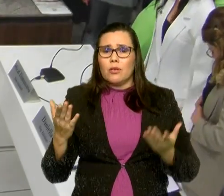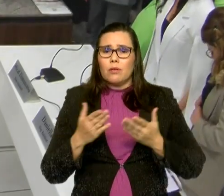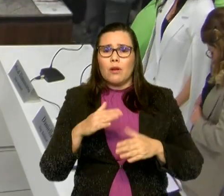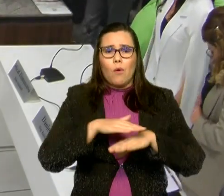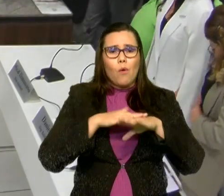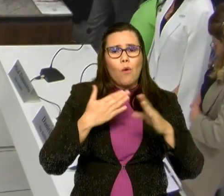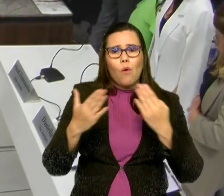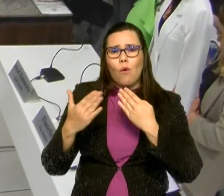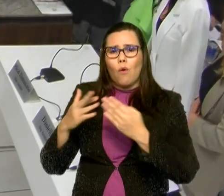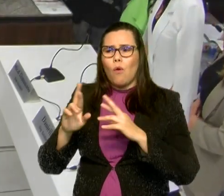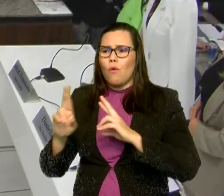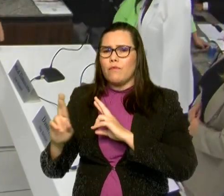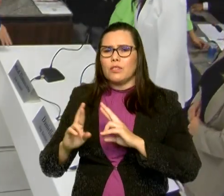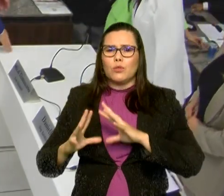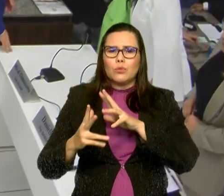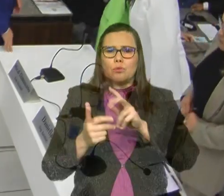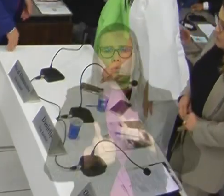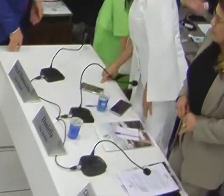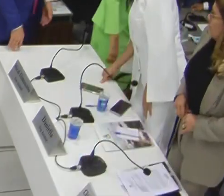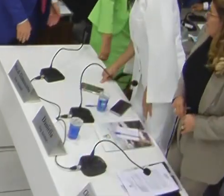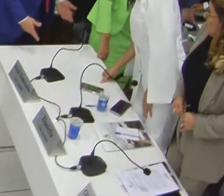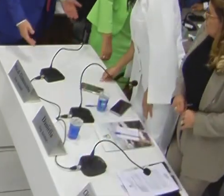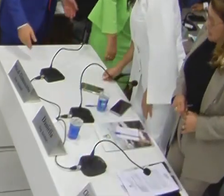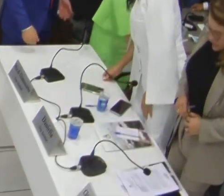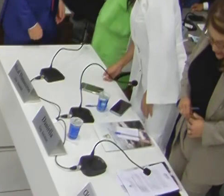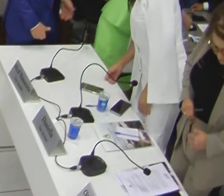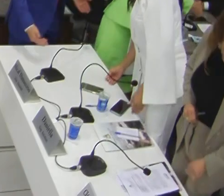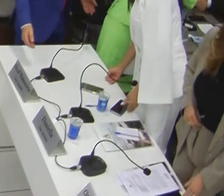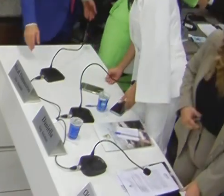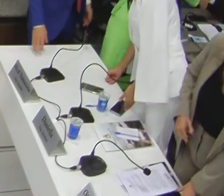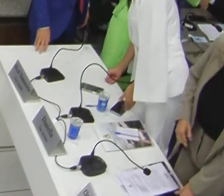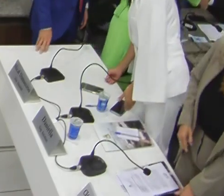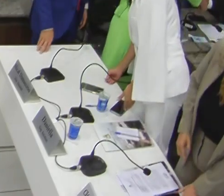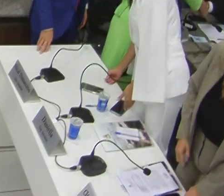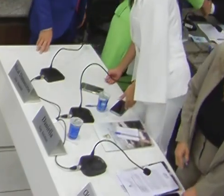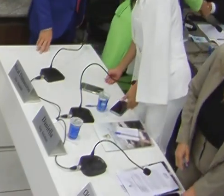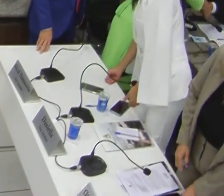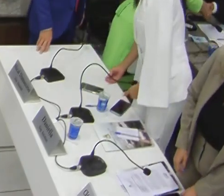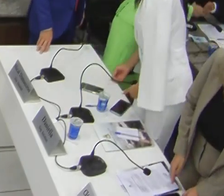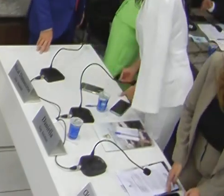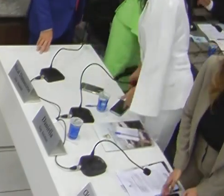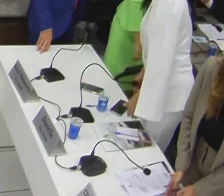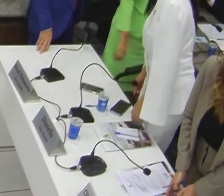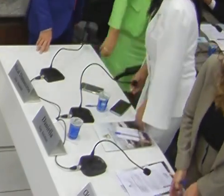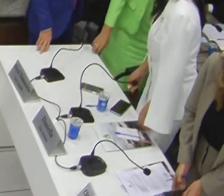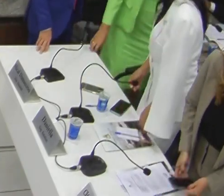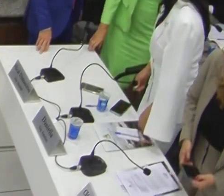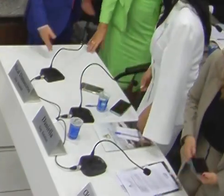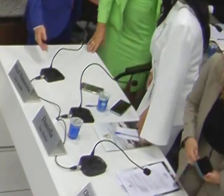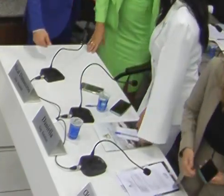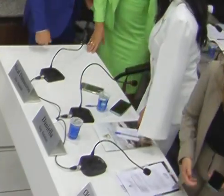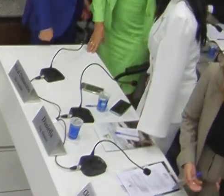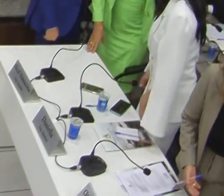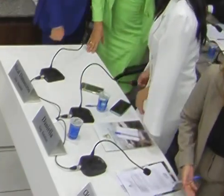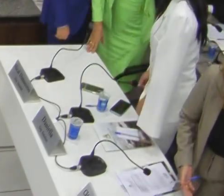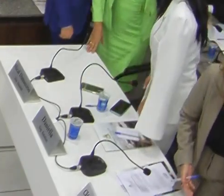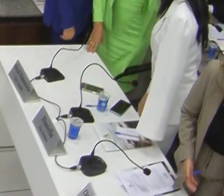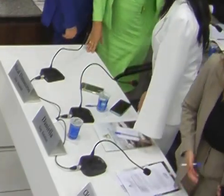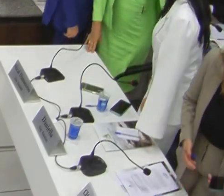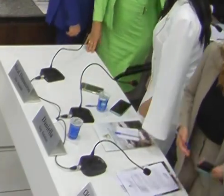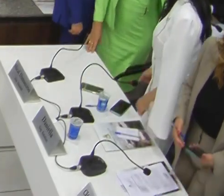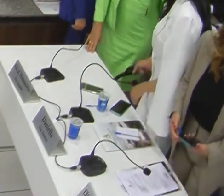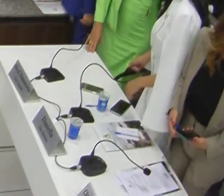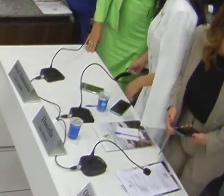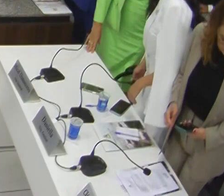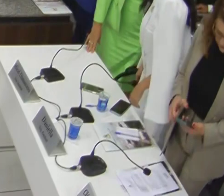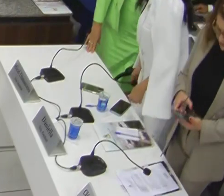de preparação de instalação dos trabalhos aqui e pediu 5 minutos para a instalação da sessão ordinária.